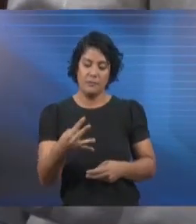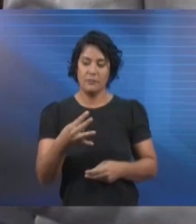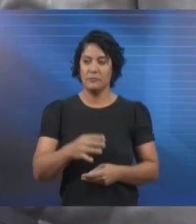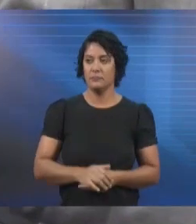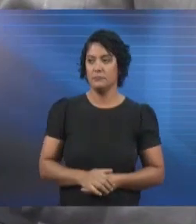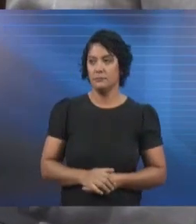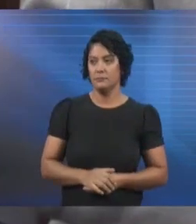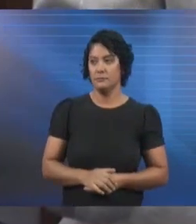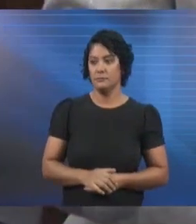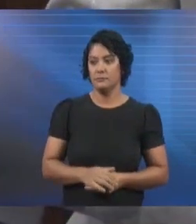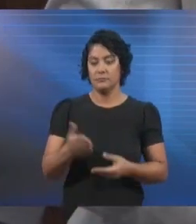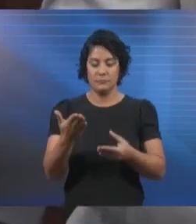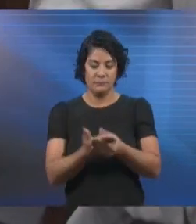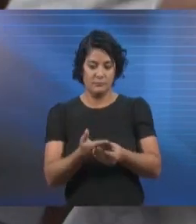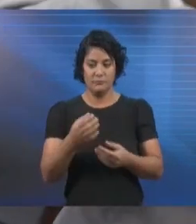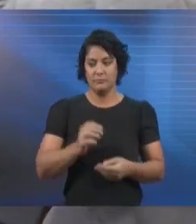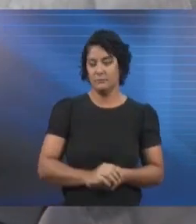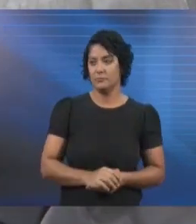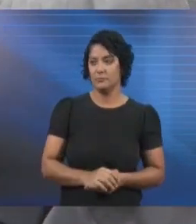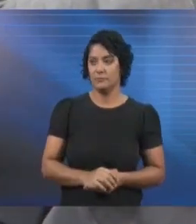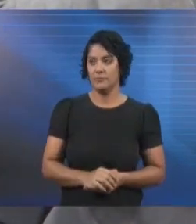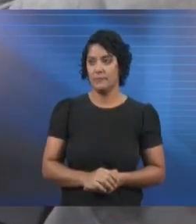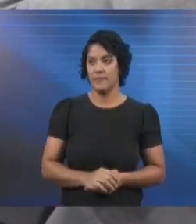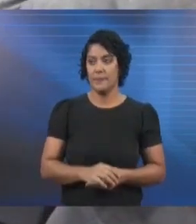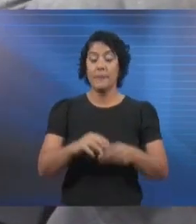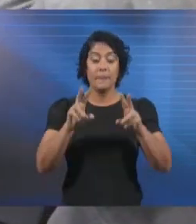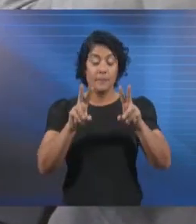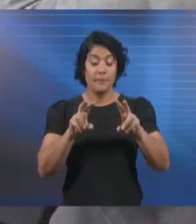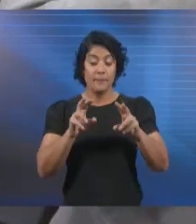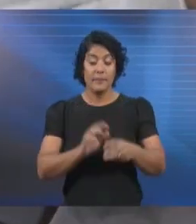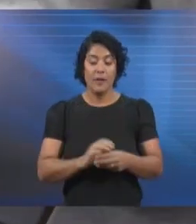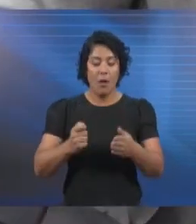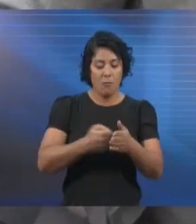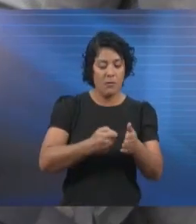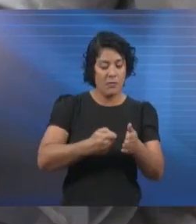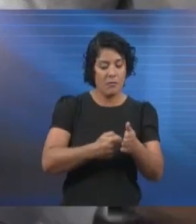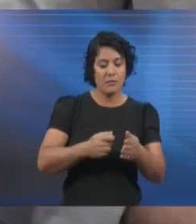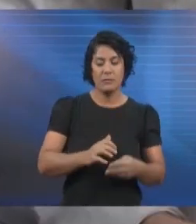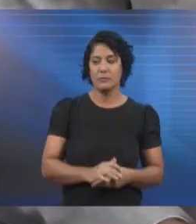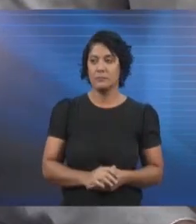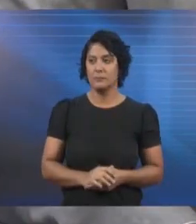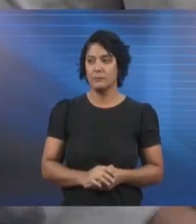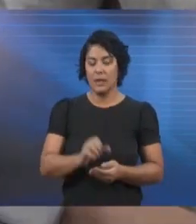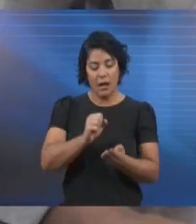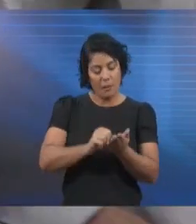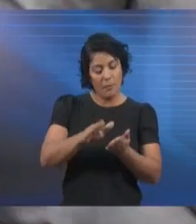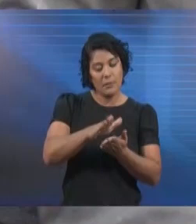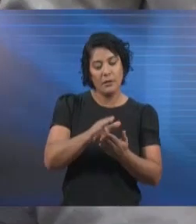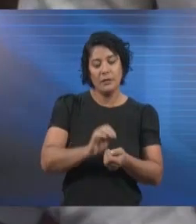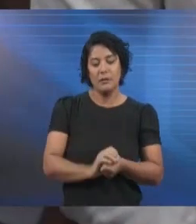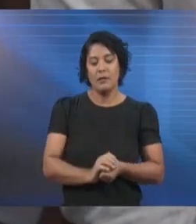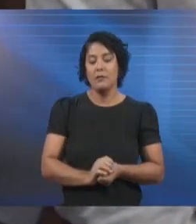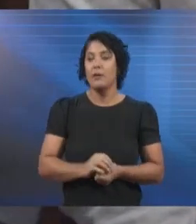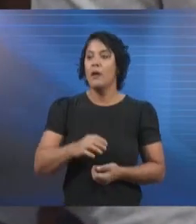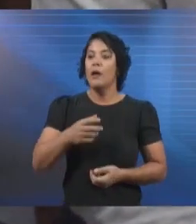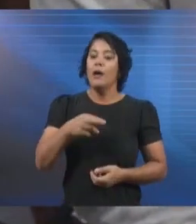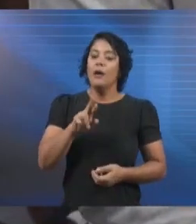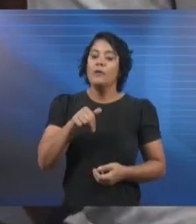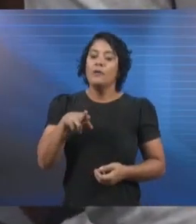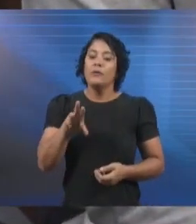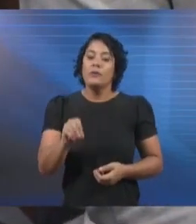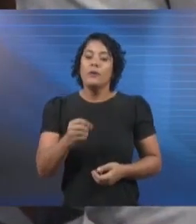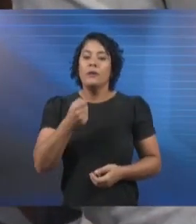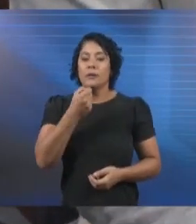processo número 307/2022 assunto projeto de lei que torna obrigatória a publicação do registro de estoque de medicamento